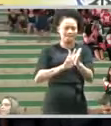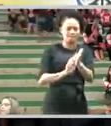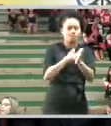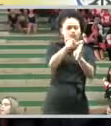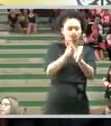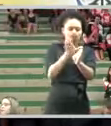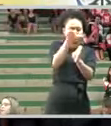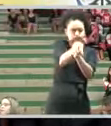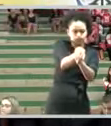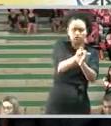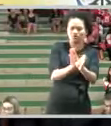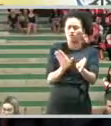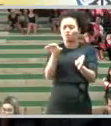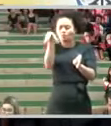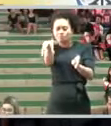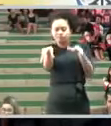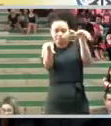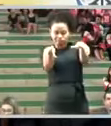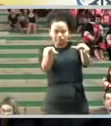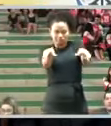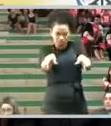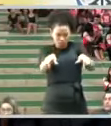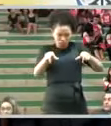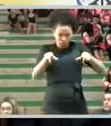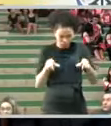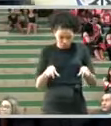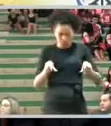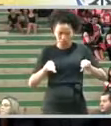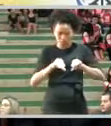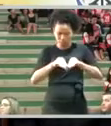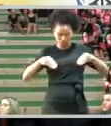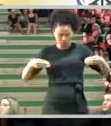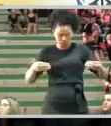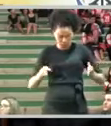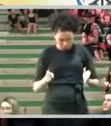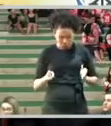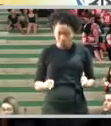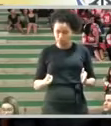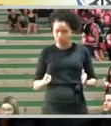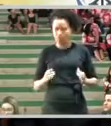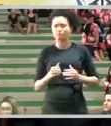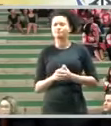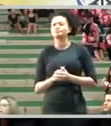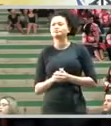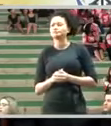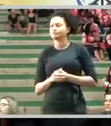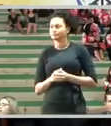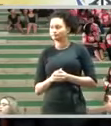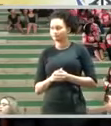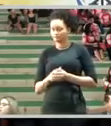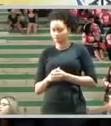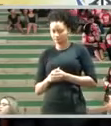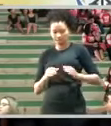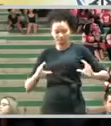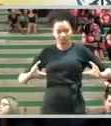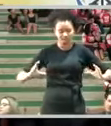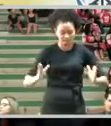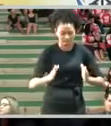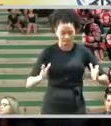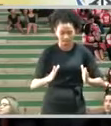Colocaram nas costas a canga das vacas e